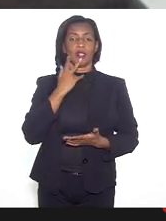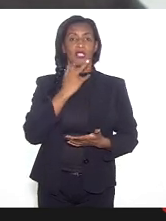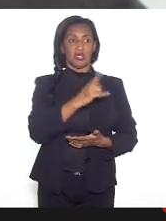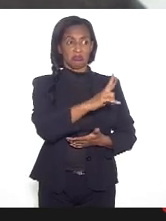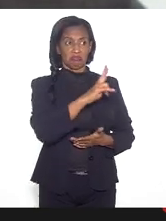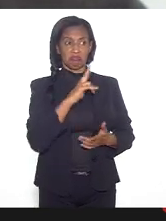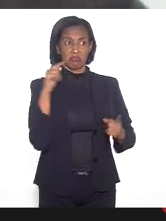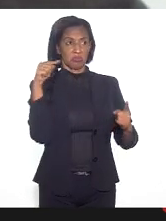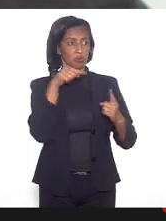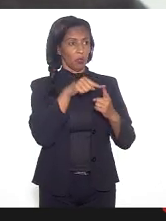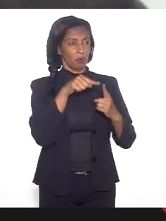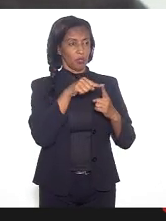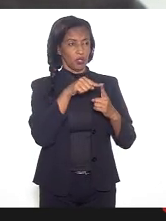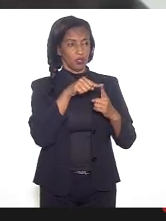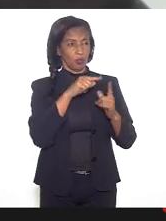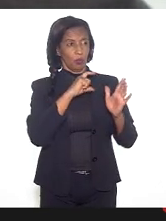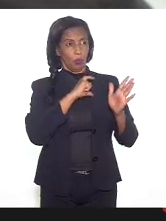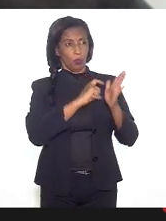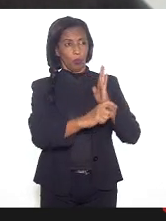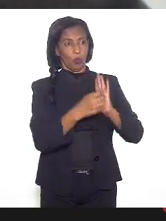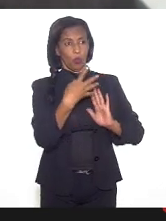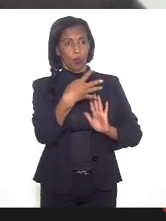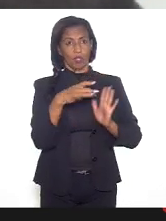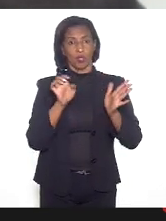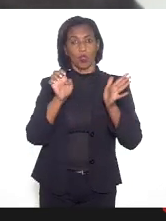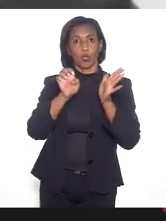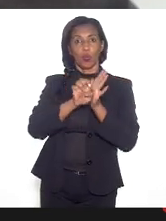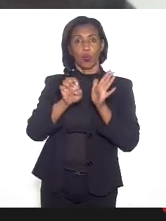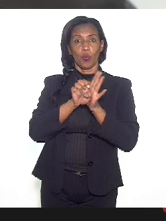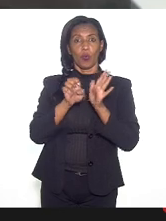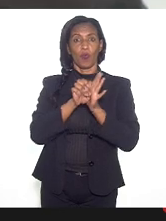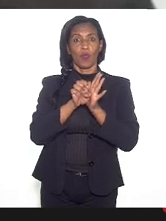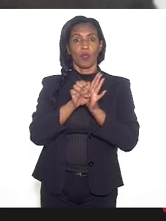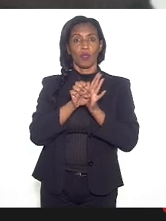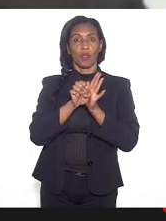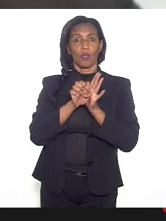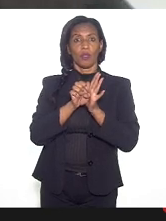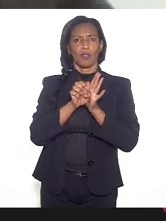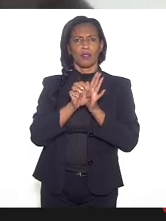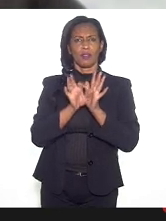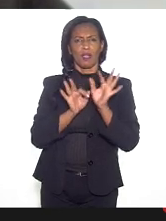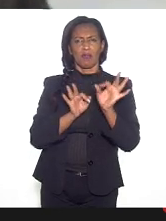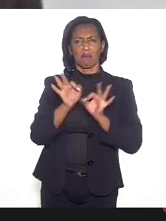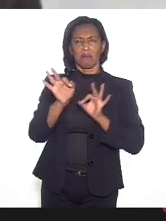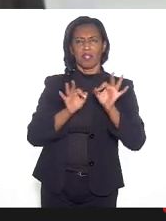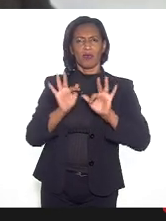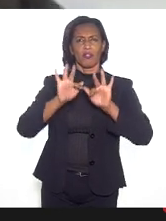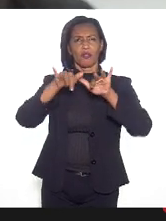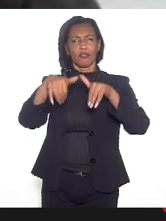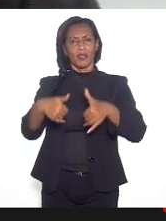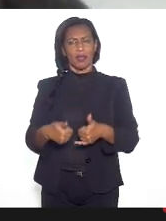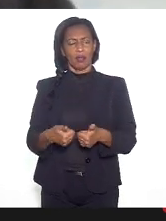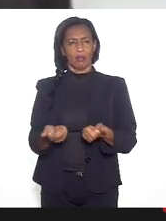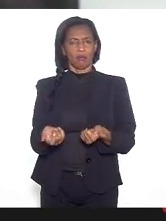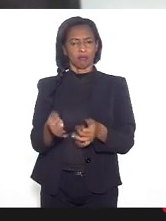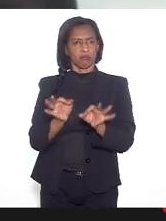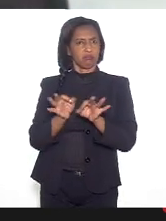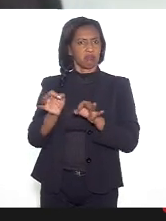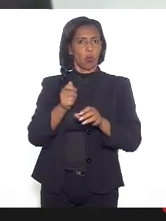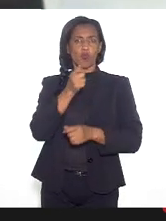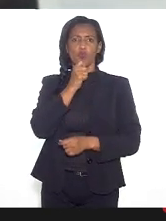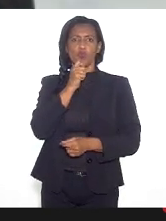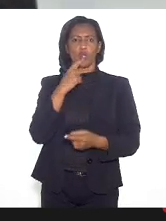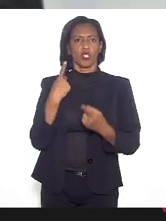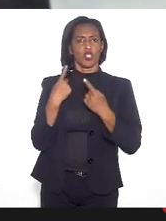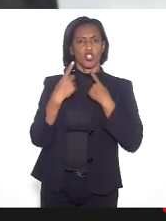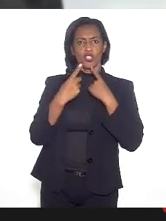forma objetiva no item 4 que o edital está em fase final de confecção, ou seja, sem o menor diálogo